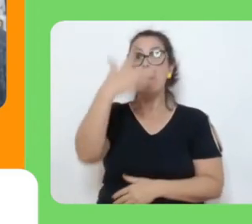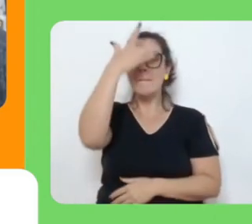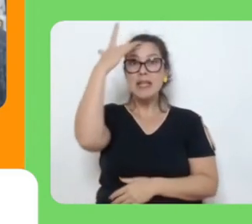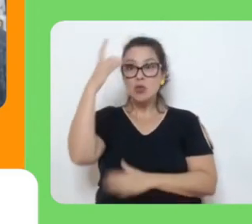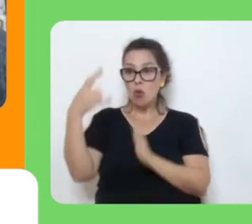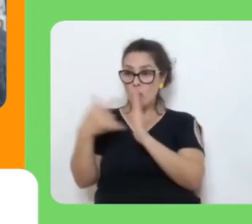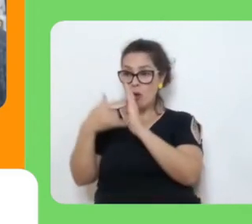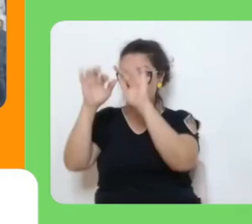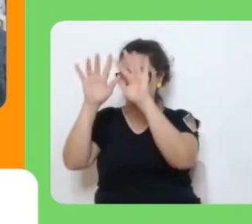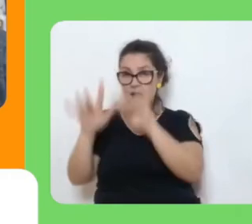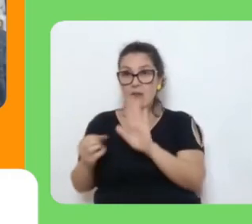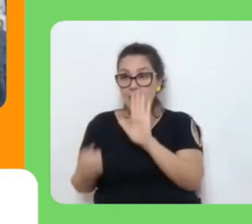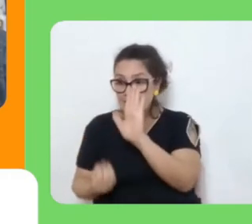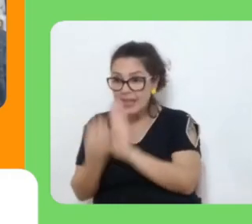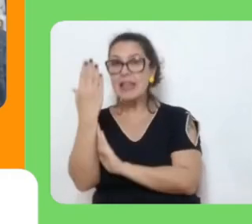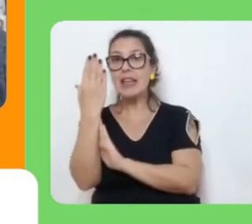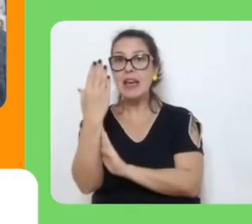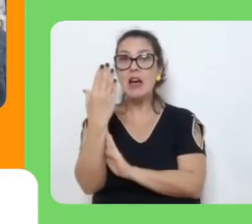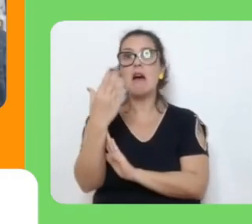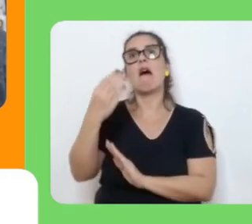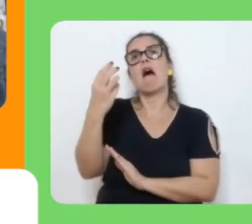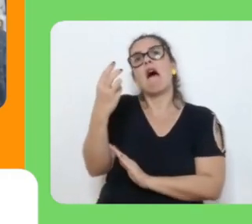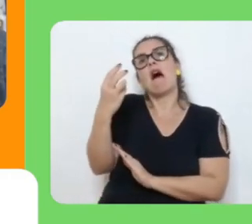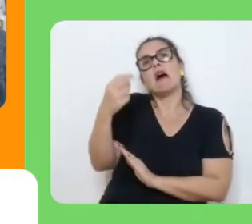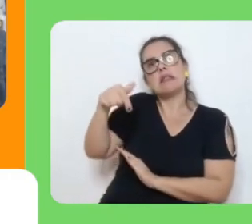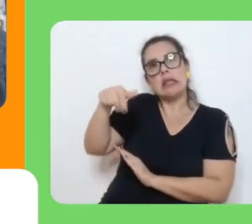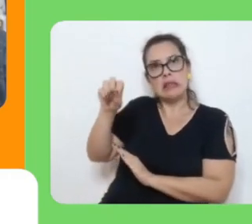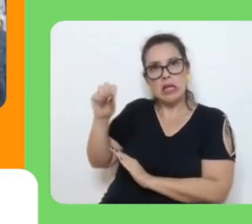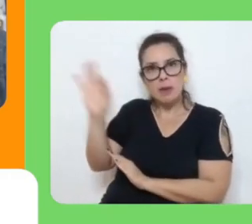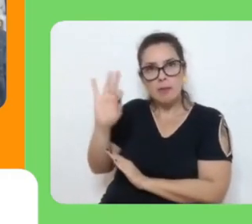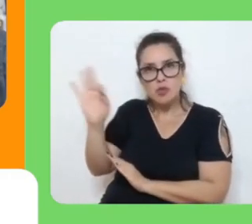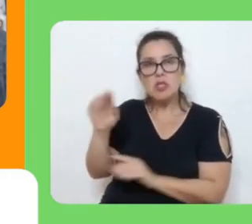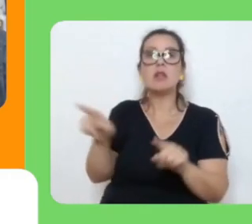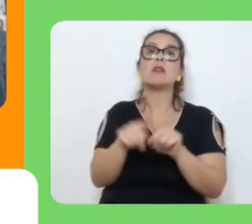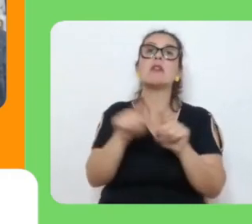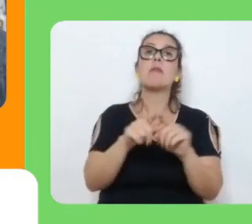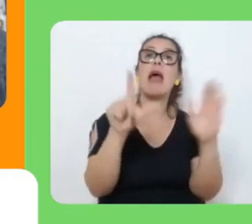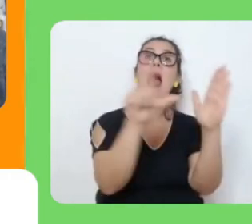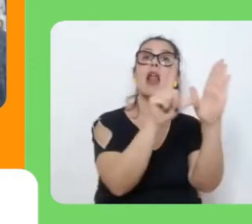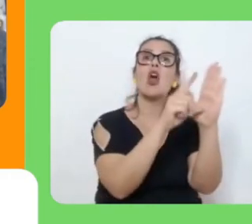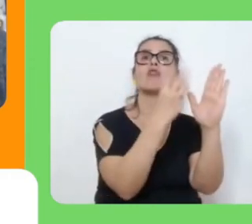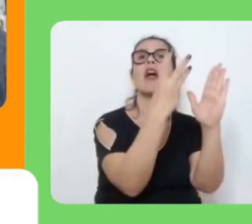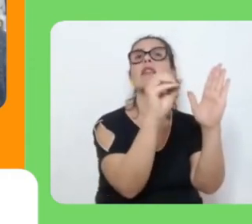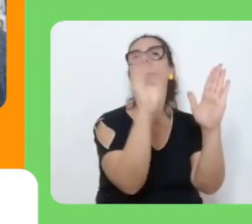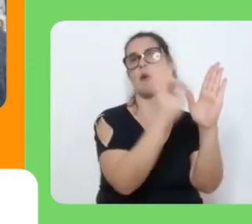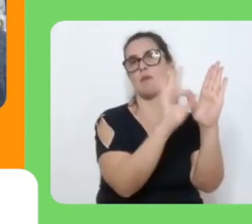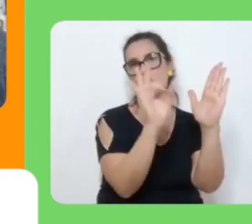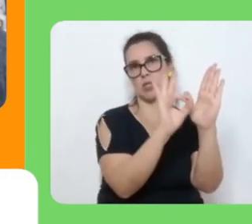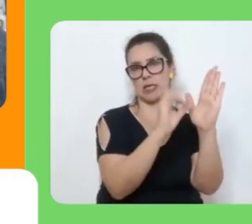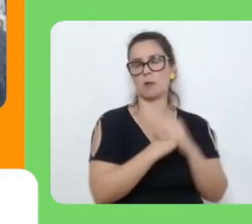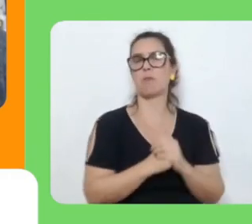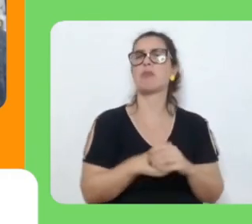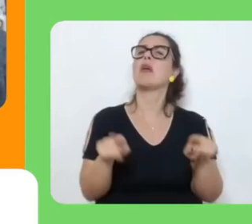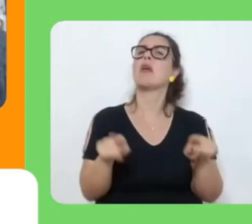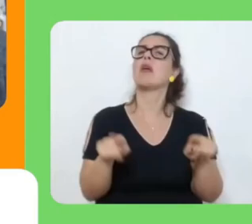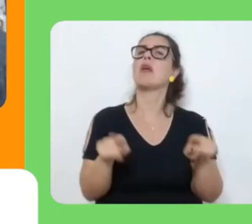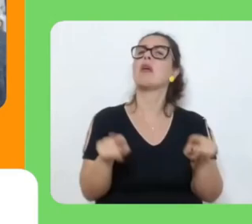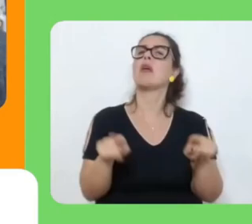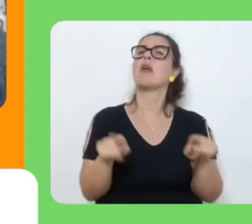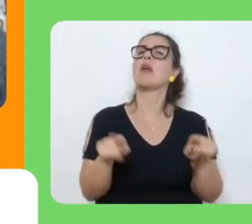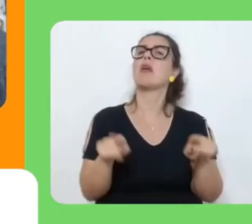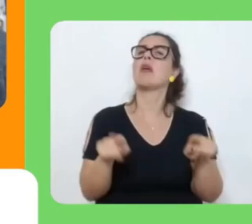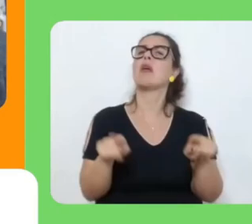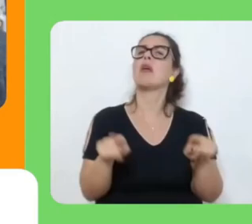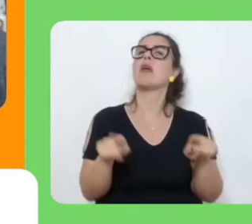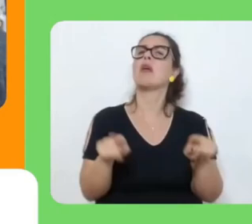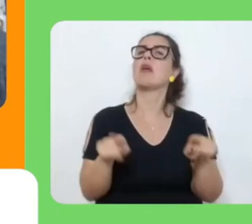30% para a Store. Coisa que antes também a gente teve um problema muito sério, por exemplo, com as operadoras de telefonia